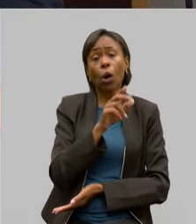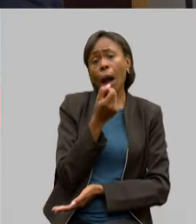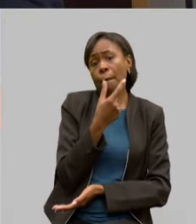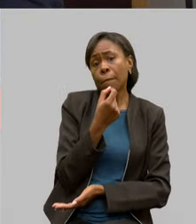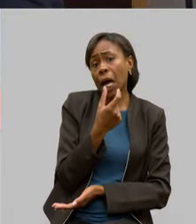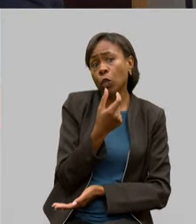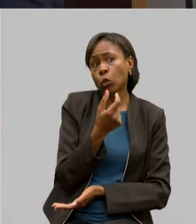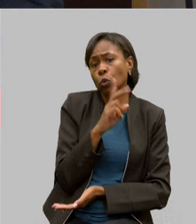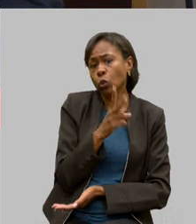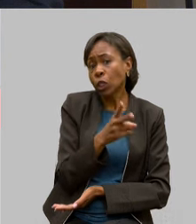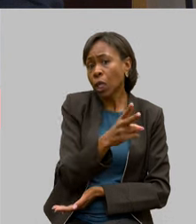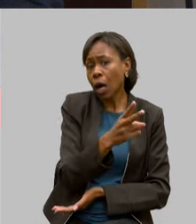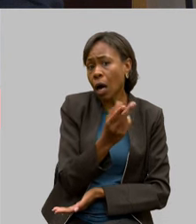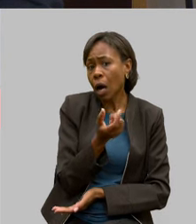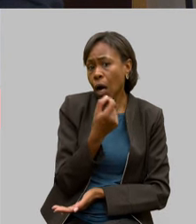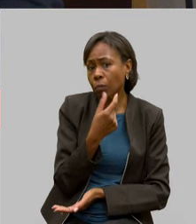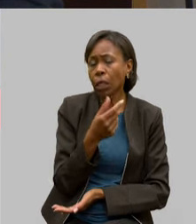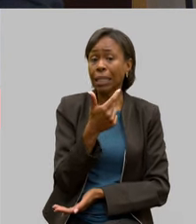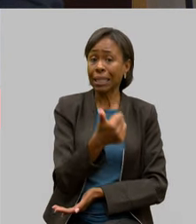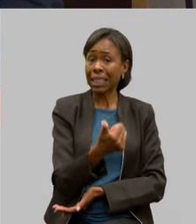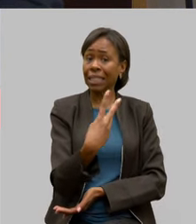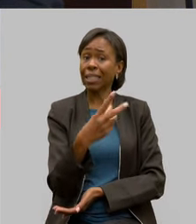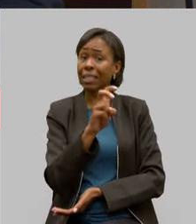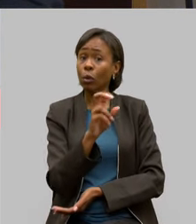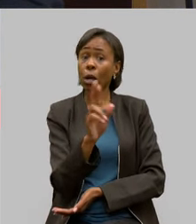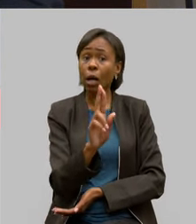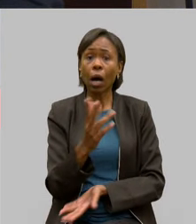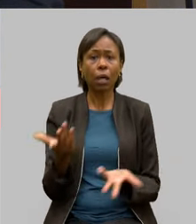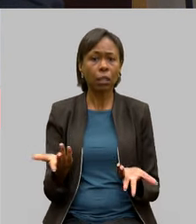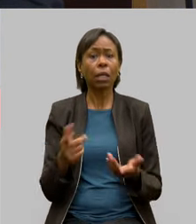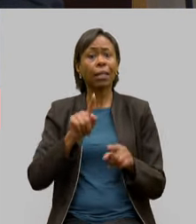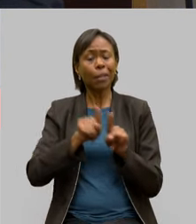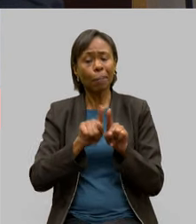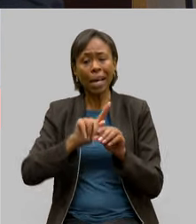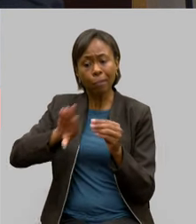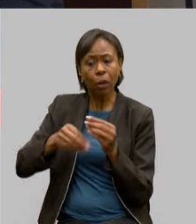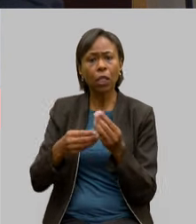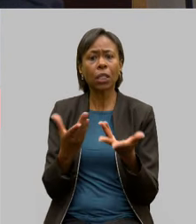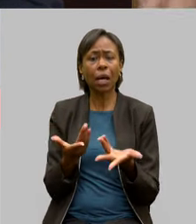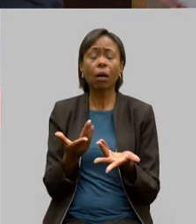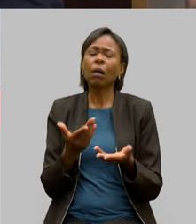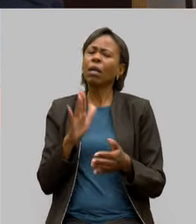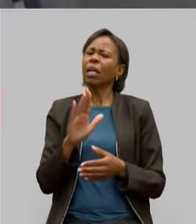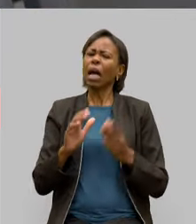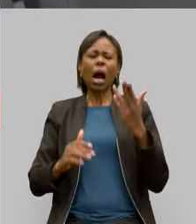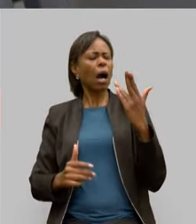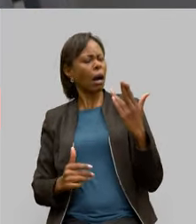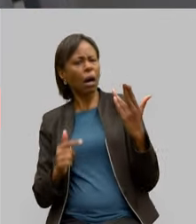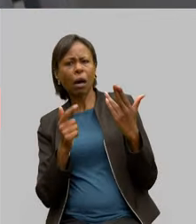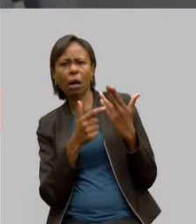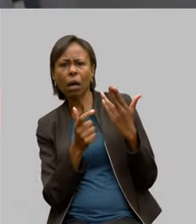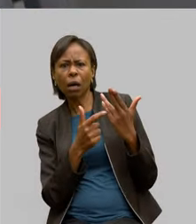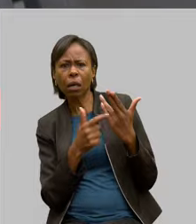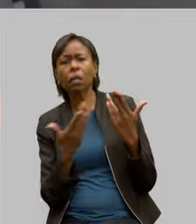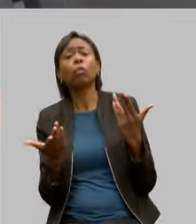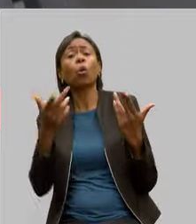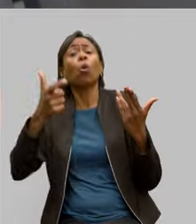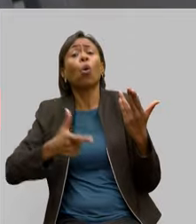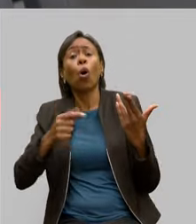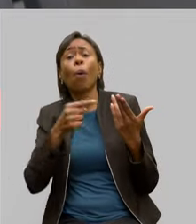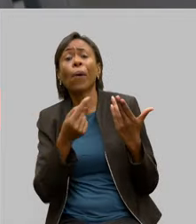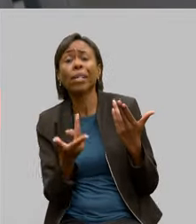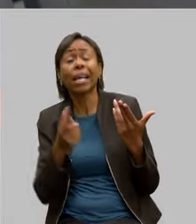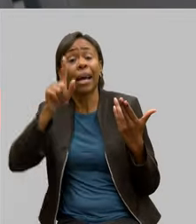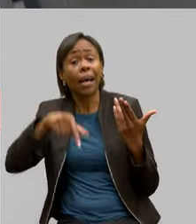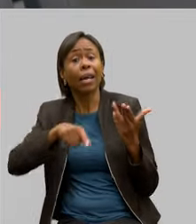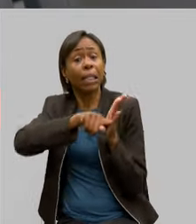35 sem falar da falta de suplementação E aí eu pergunto aonde tá cannabis nós estamos falando de cannabis e ciência aonde tá